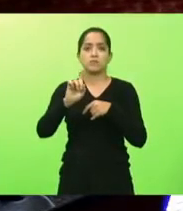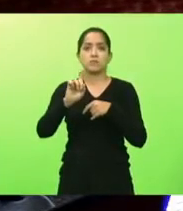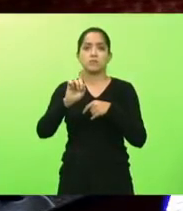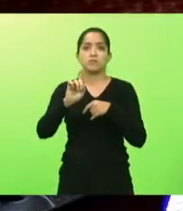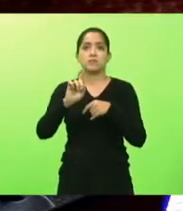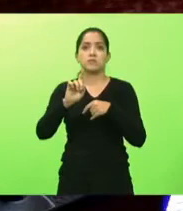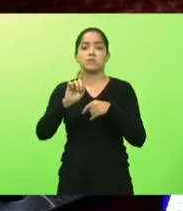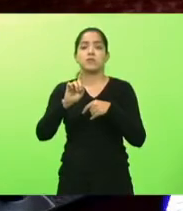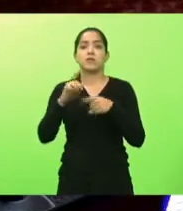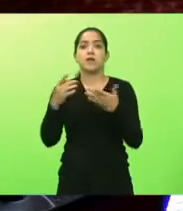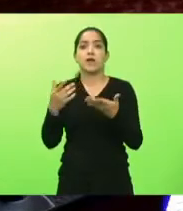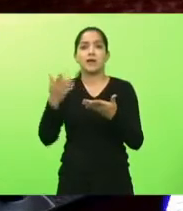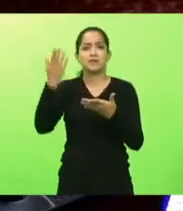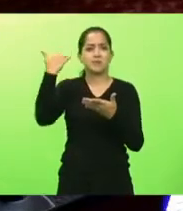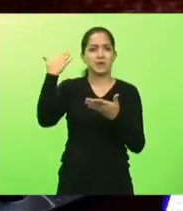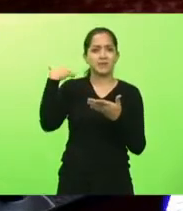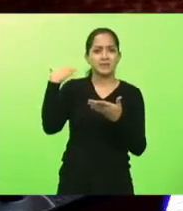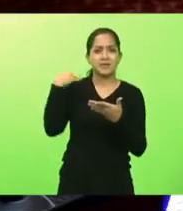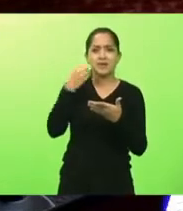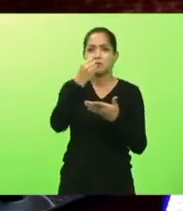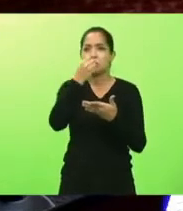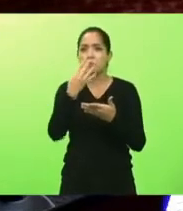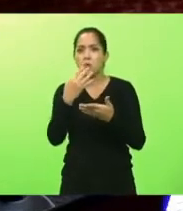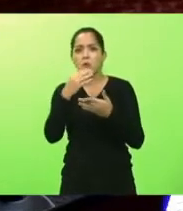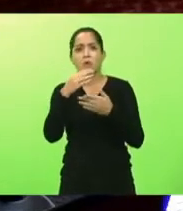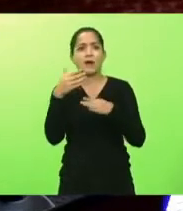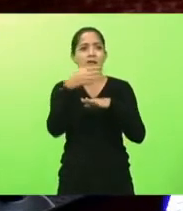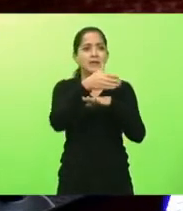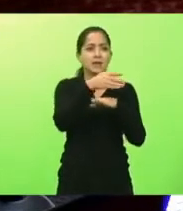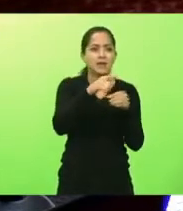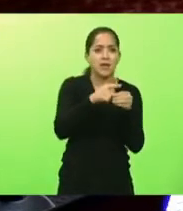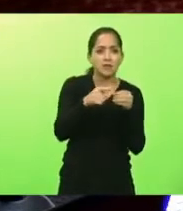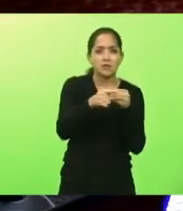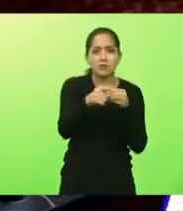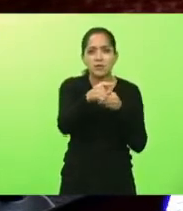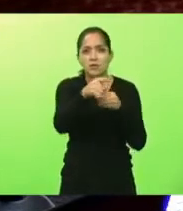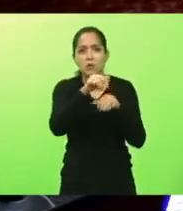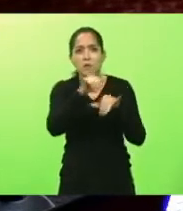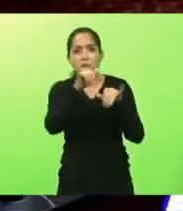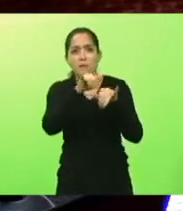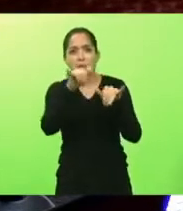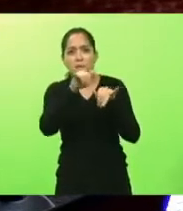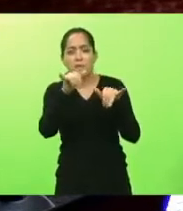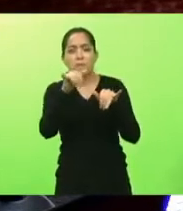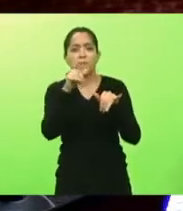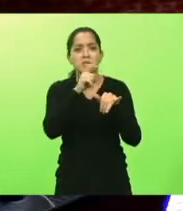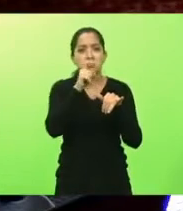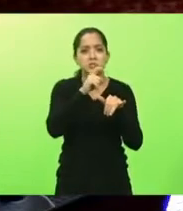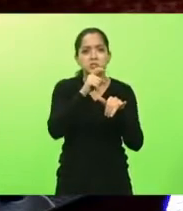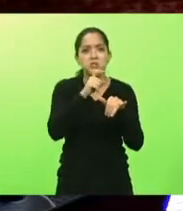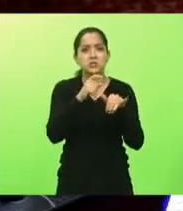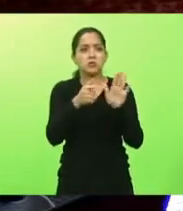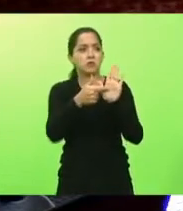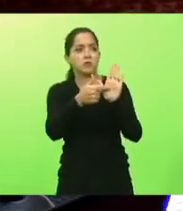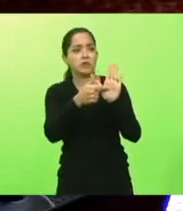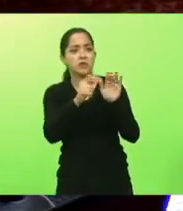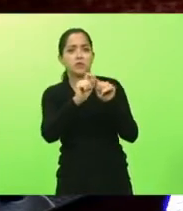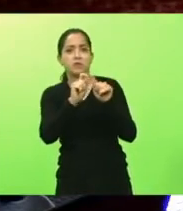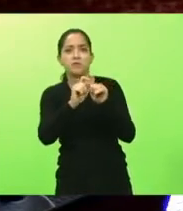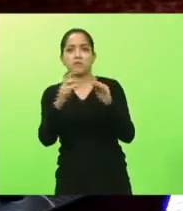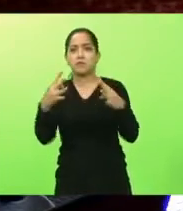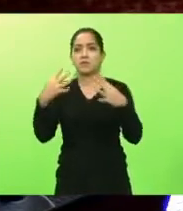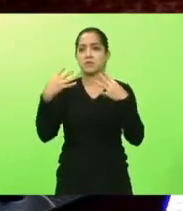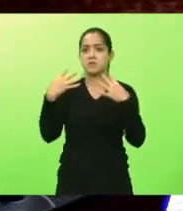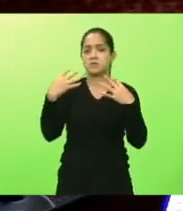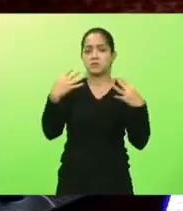alguma coisa de bom, o político ia lá no interior mentindo, com um folhetim embaixo do braço e dizendo, fui eu que fiz, fui eu que chamei o Papa para visitar o